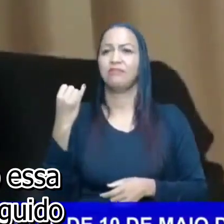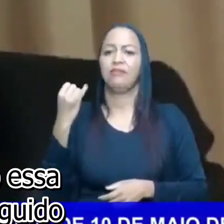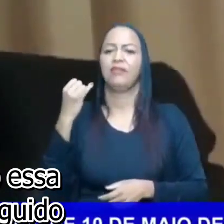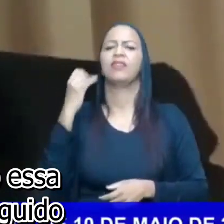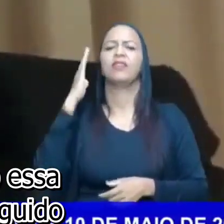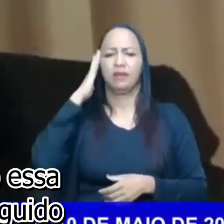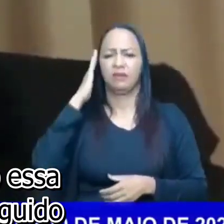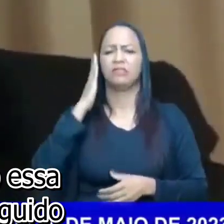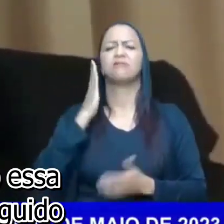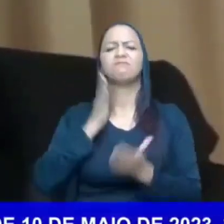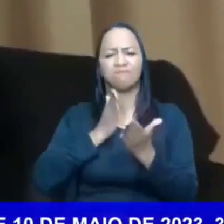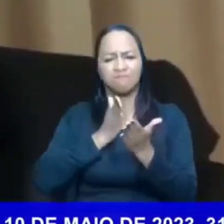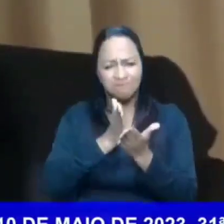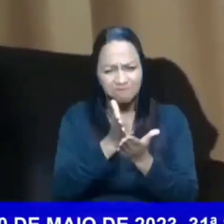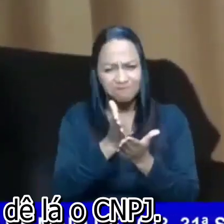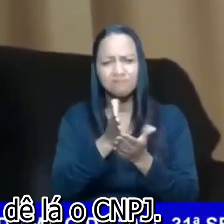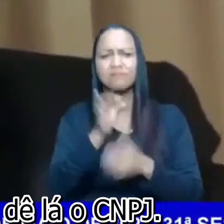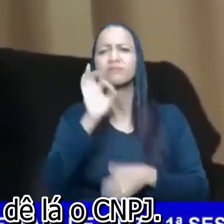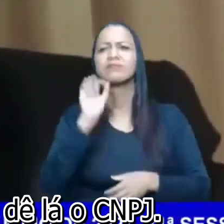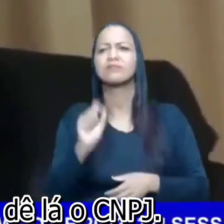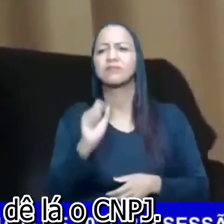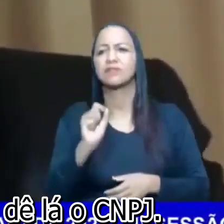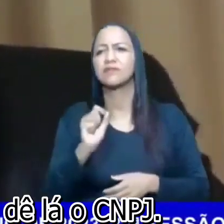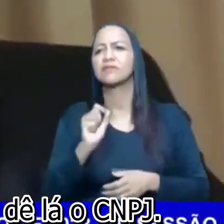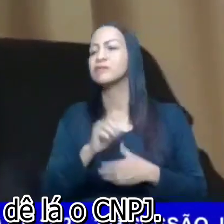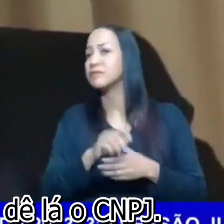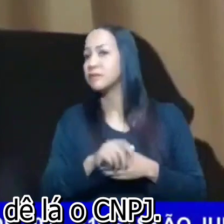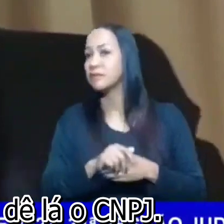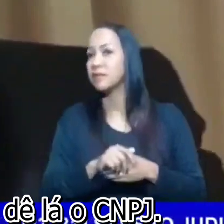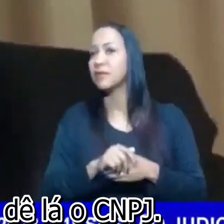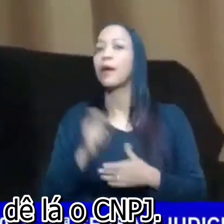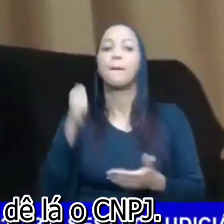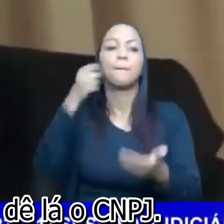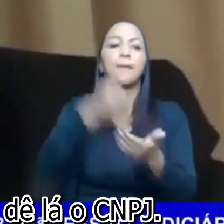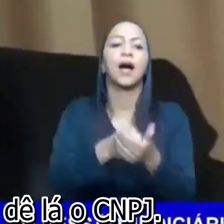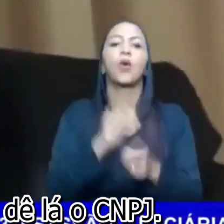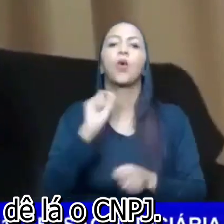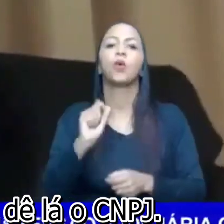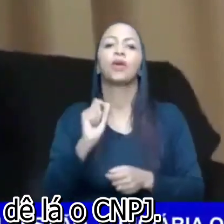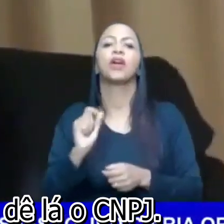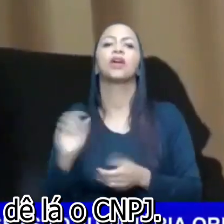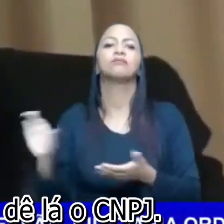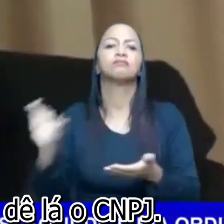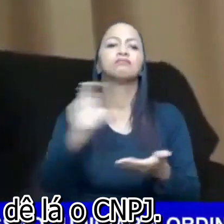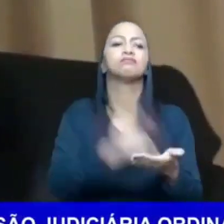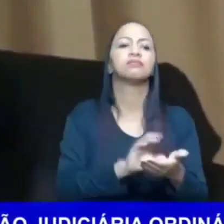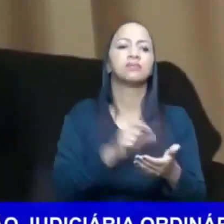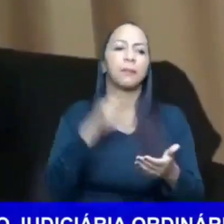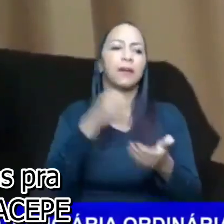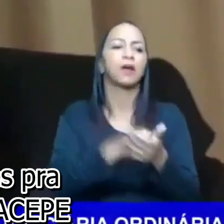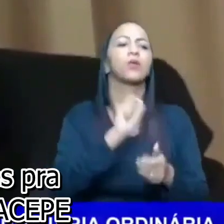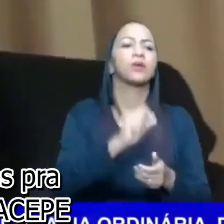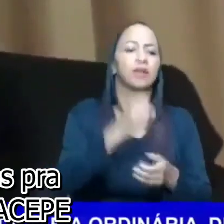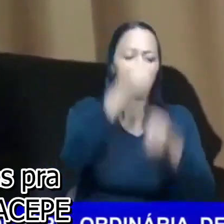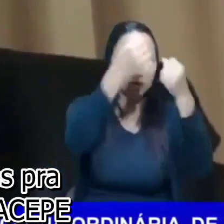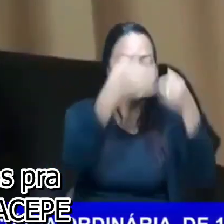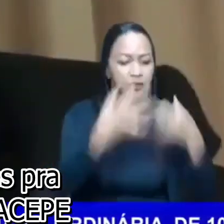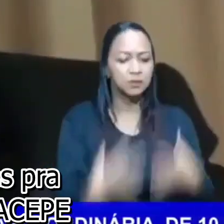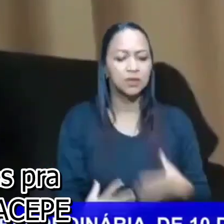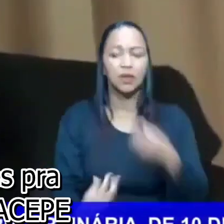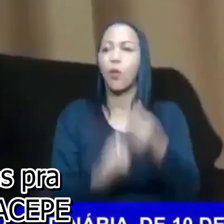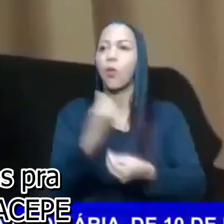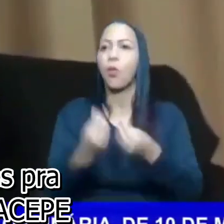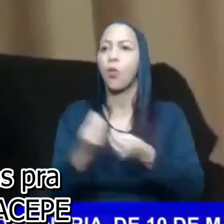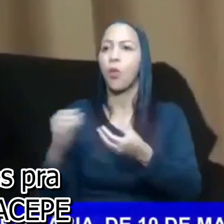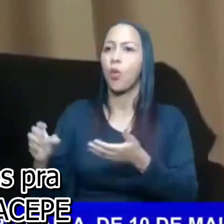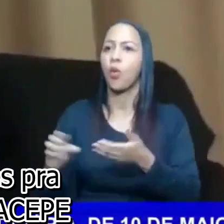linha que o nosso tribunal também tem seguido, é que a parte diga em que gastou e aponte isso, dê lá o CNPJ, dê a indicação para onde for